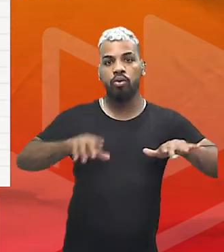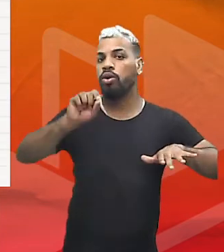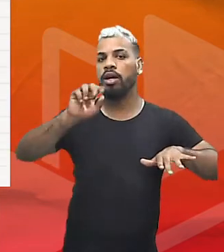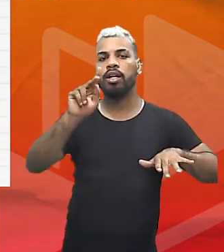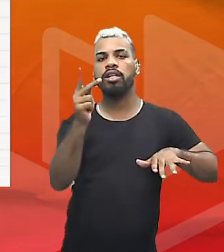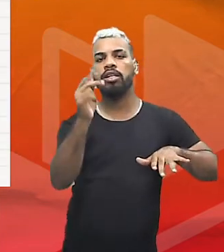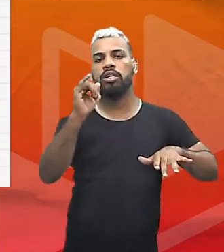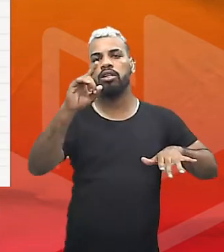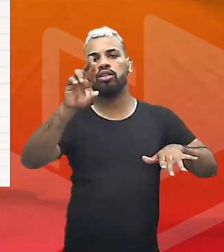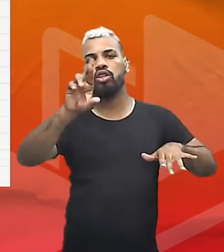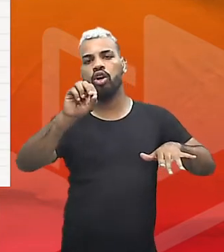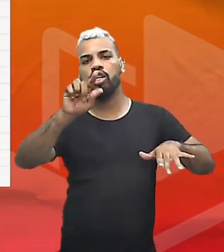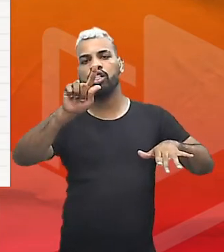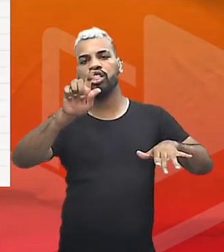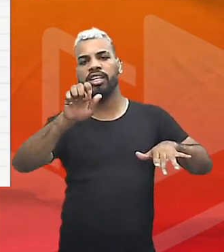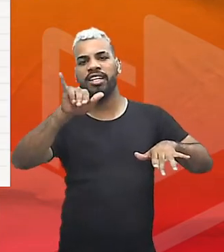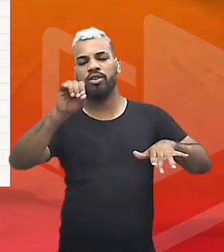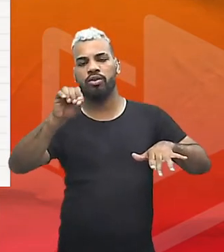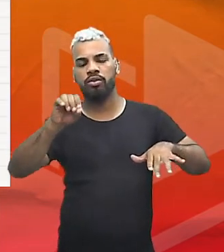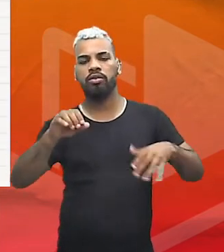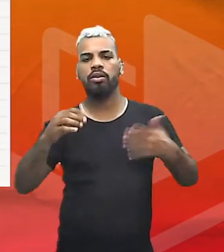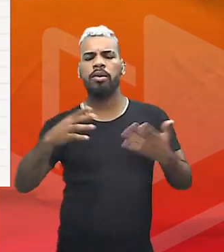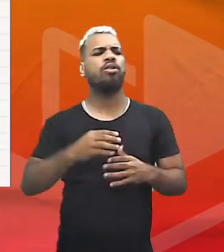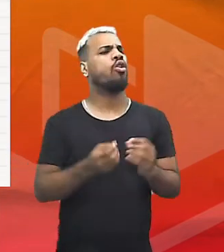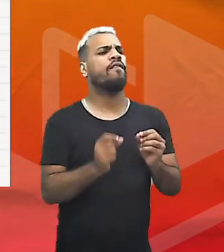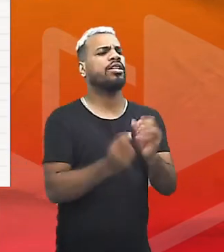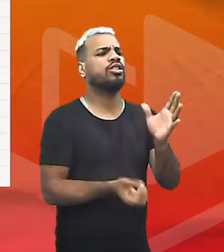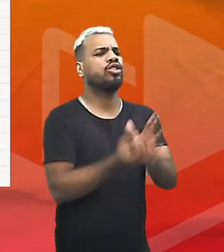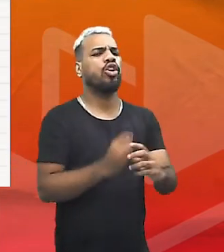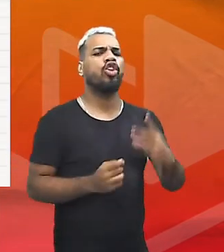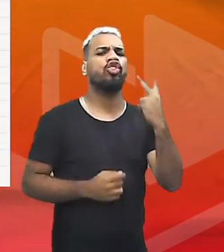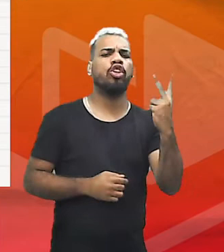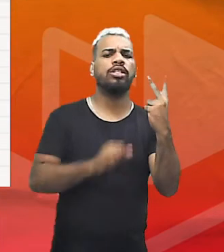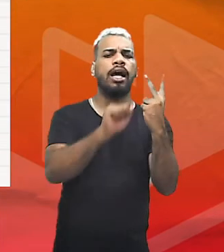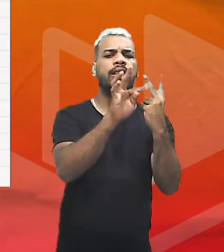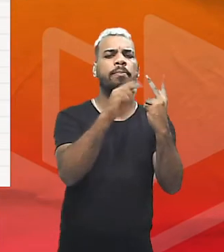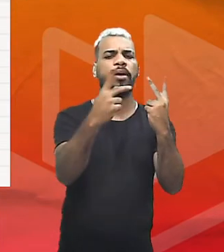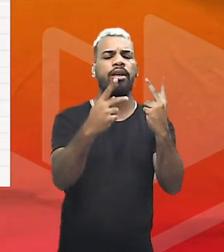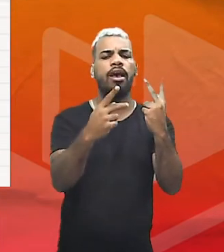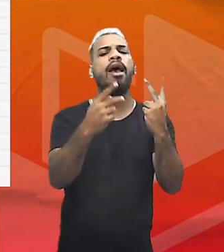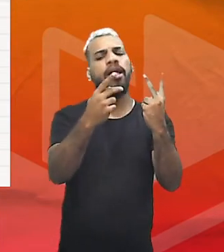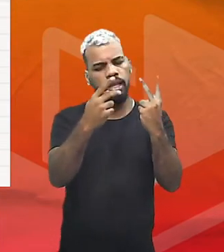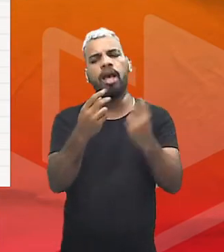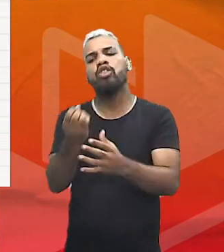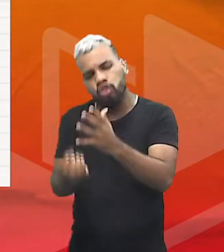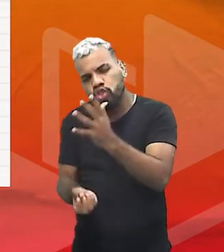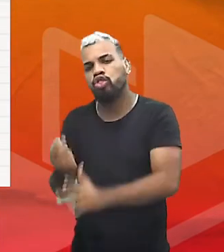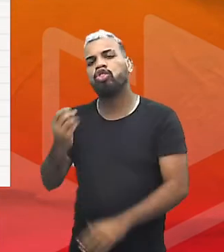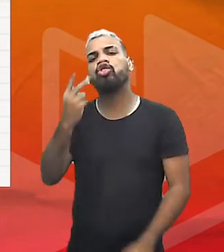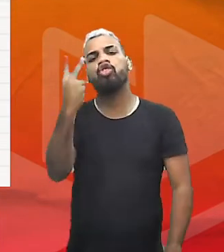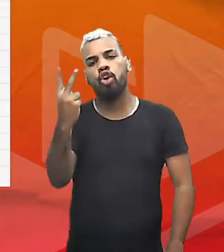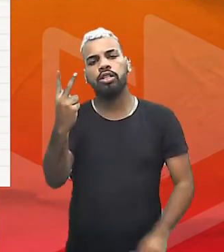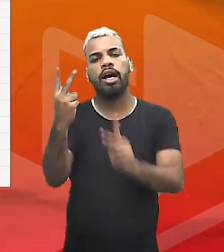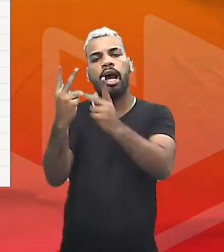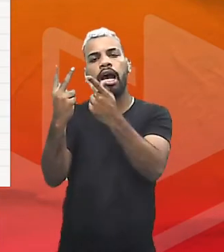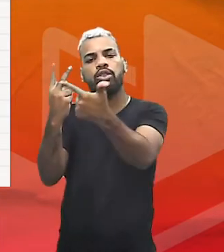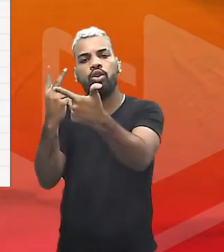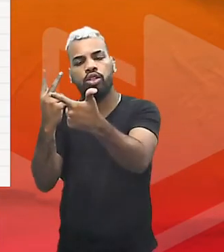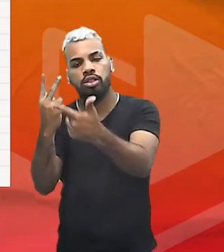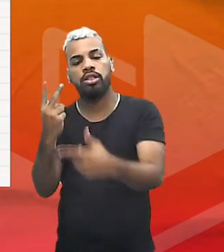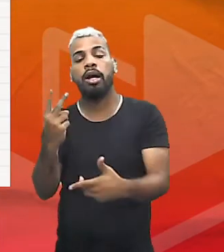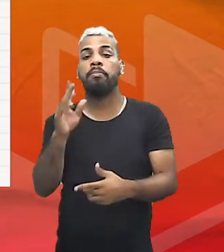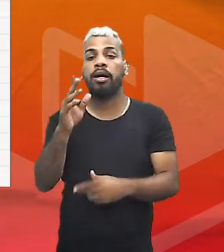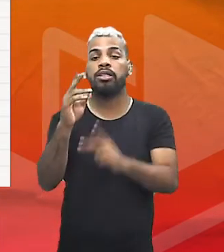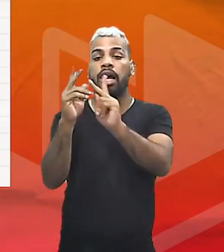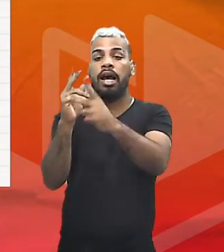como eu vou produzir dois ATP eu vou liberar dois H2 sendo que os H2 eles nunca